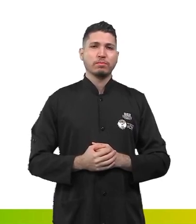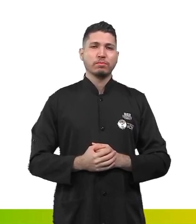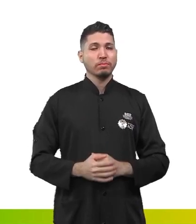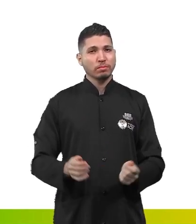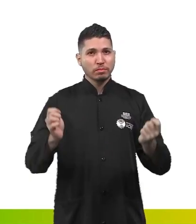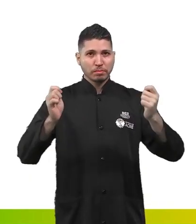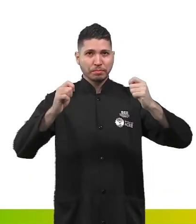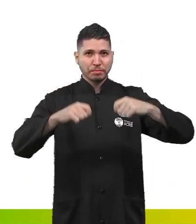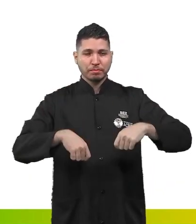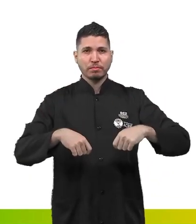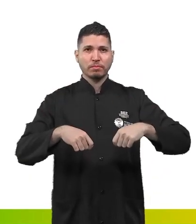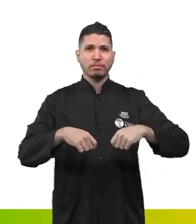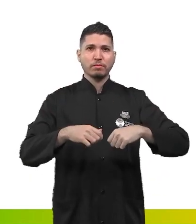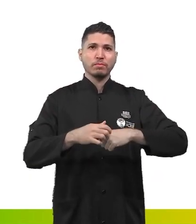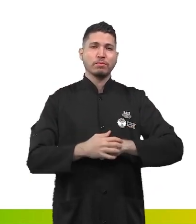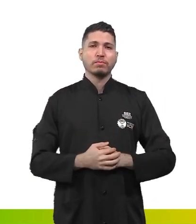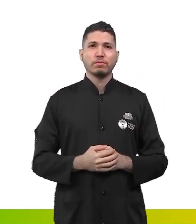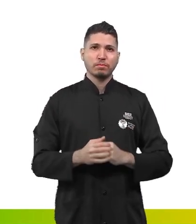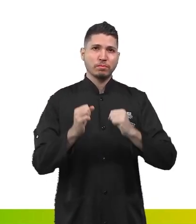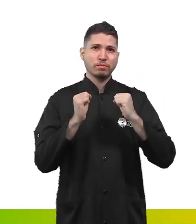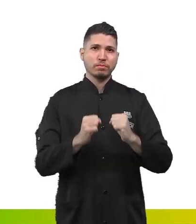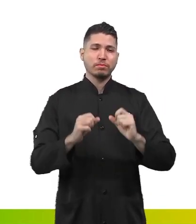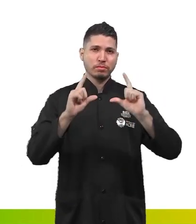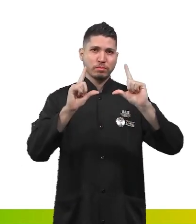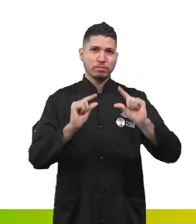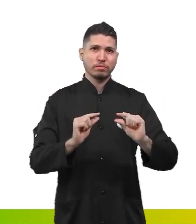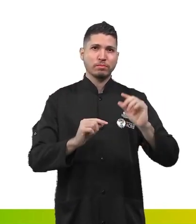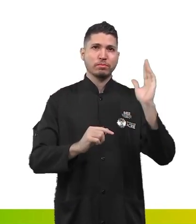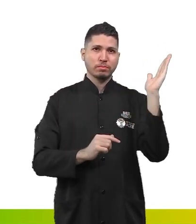possivelmente pode-se reduzir o mal.